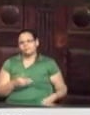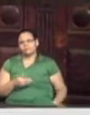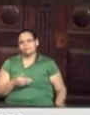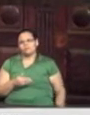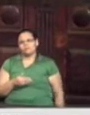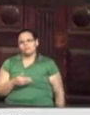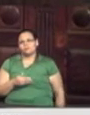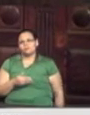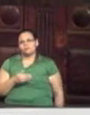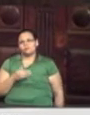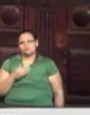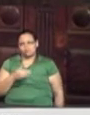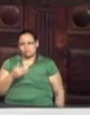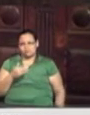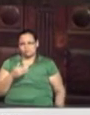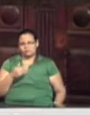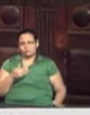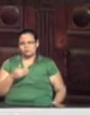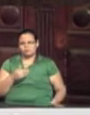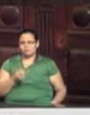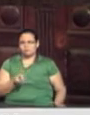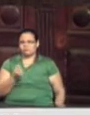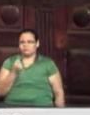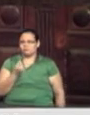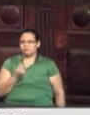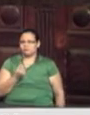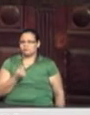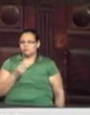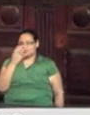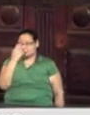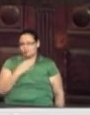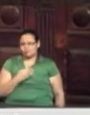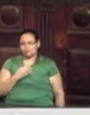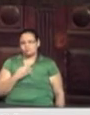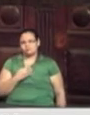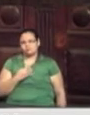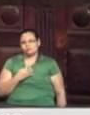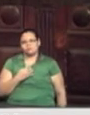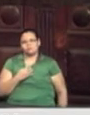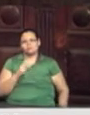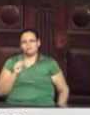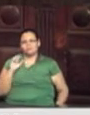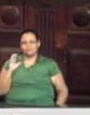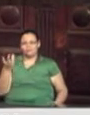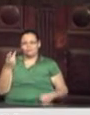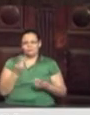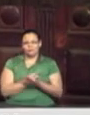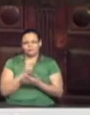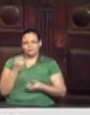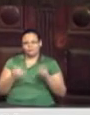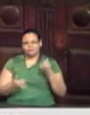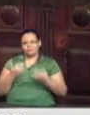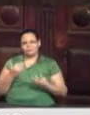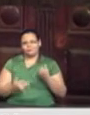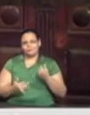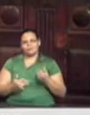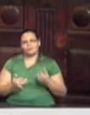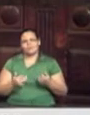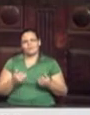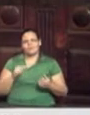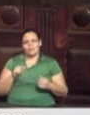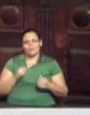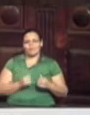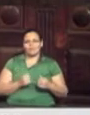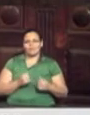Diz a nota, diante da extrema gravidade dos fatos narrados, há de